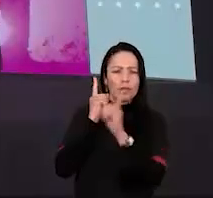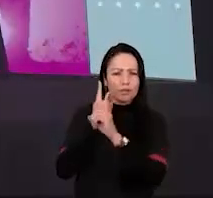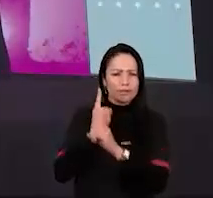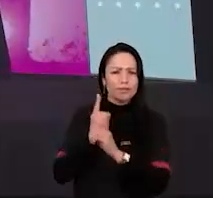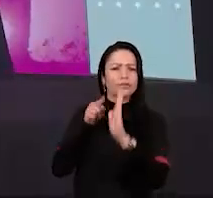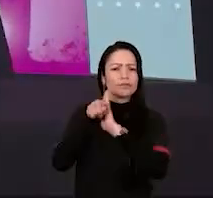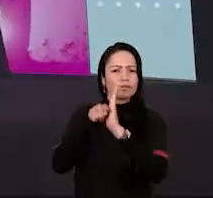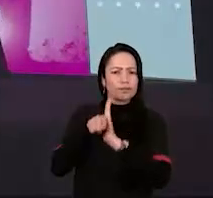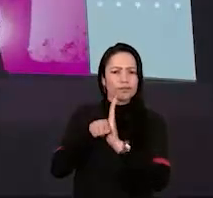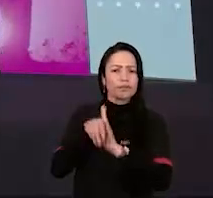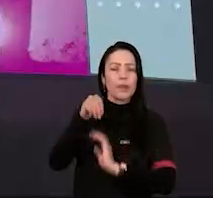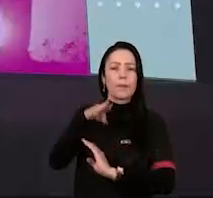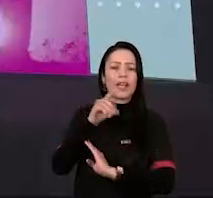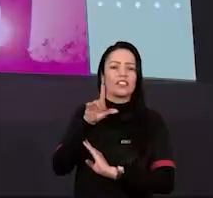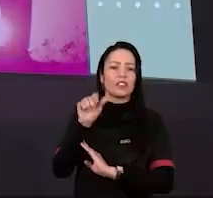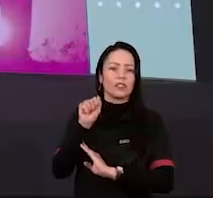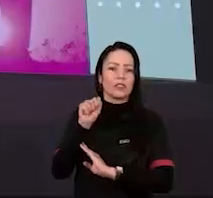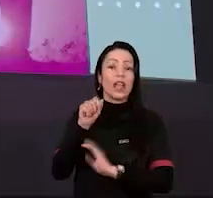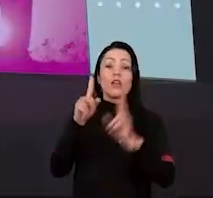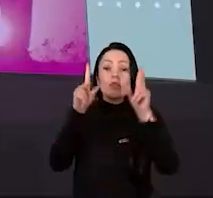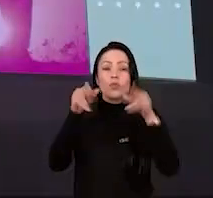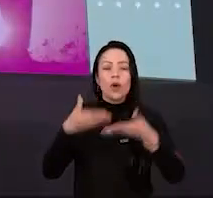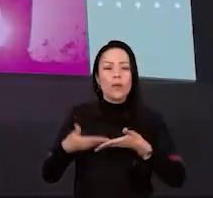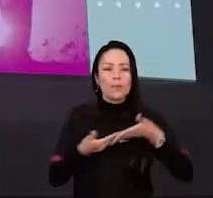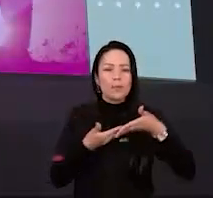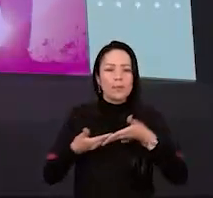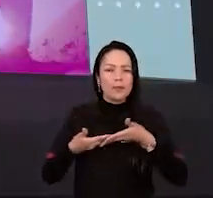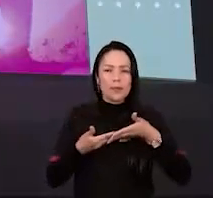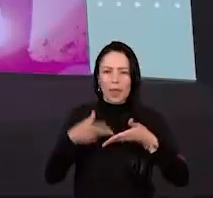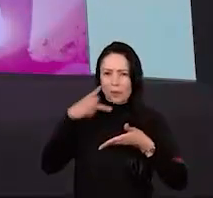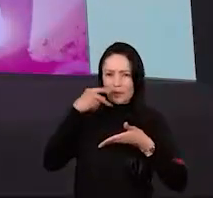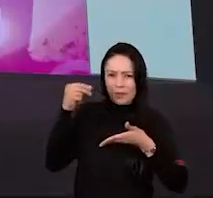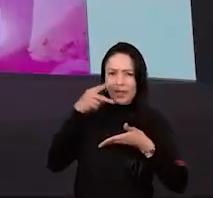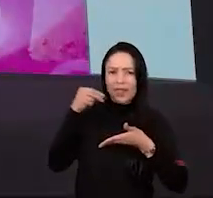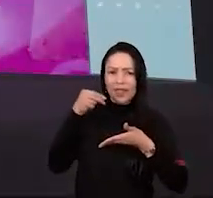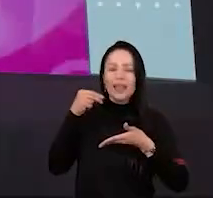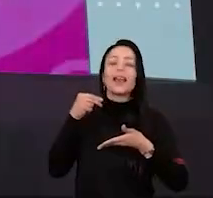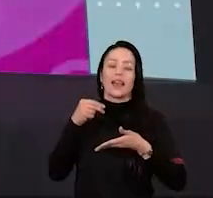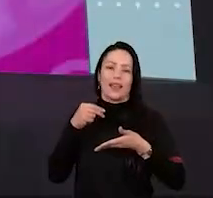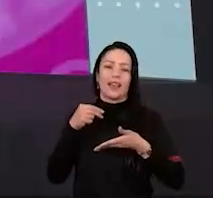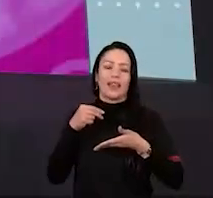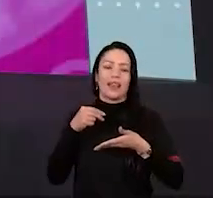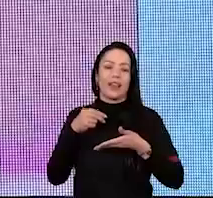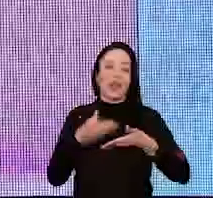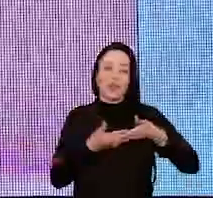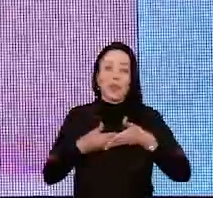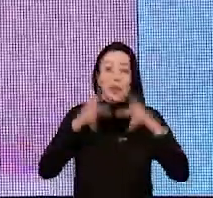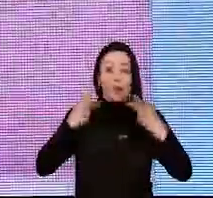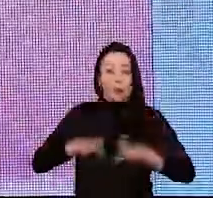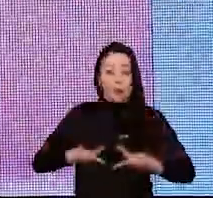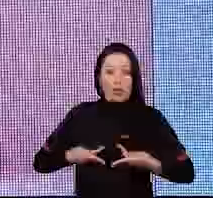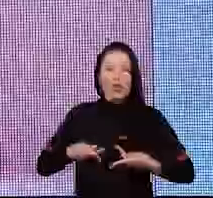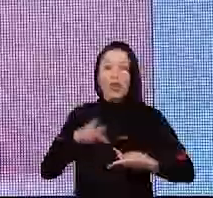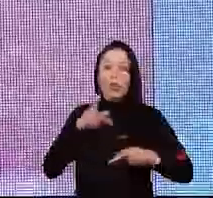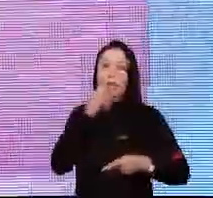é justamente o que acontece com os bebês humanos, né? O gato é o mais parecido com o bebê humano em termos de